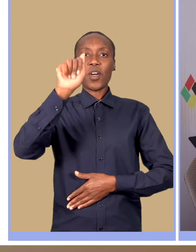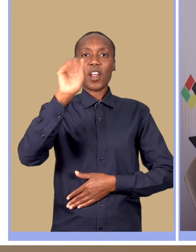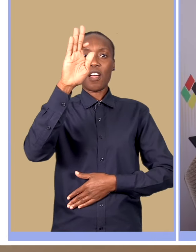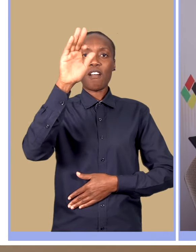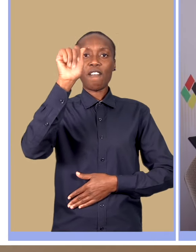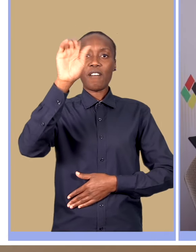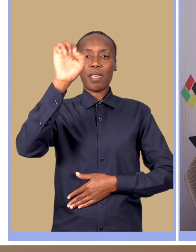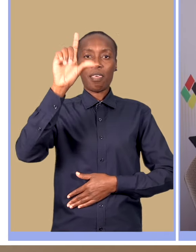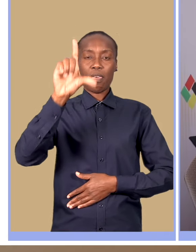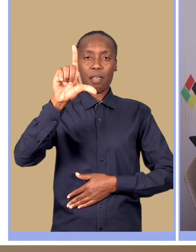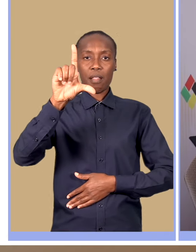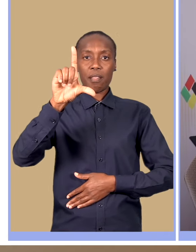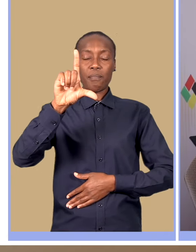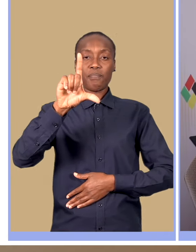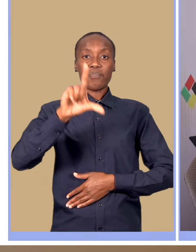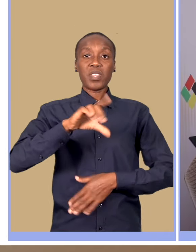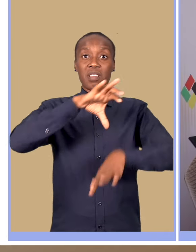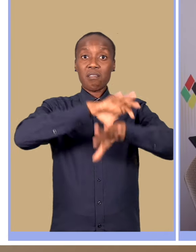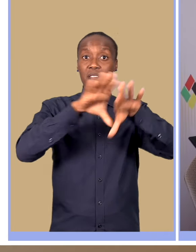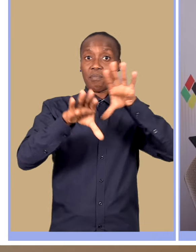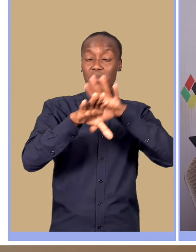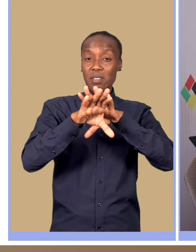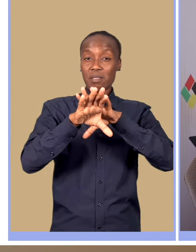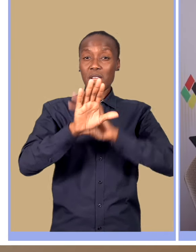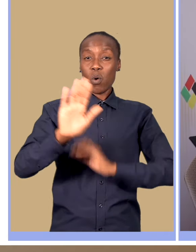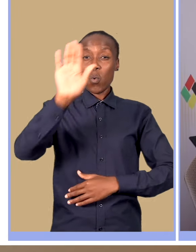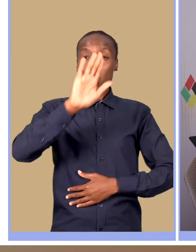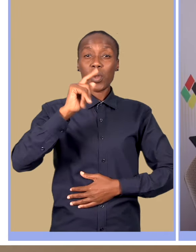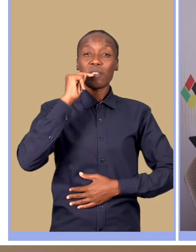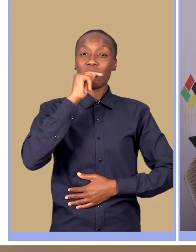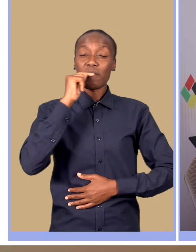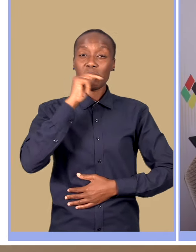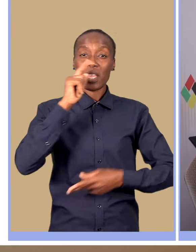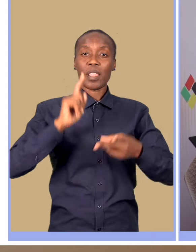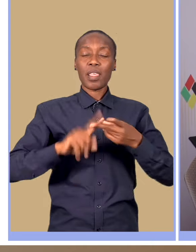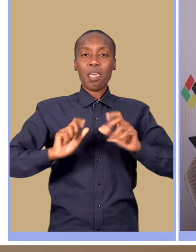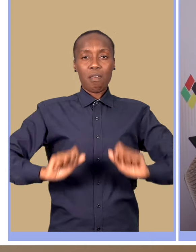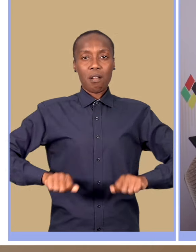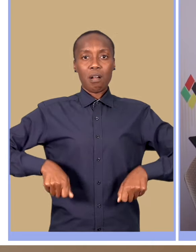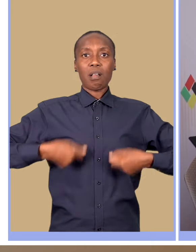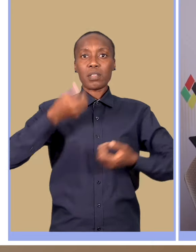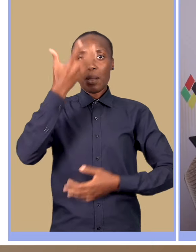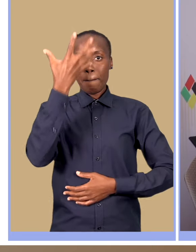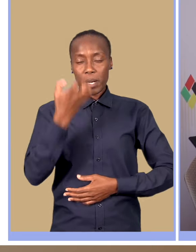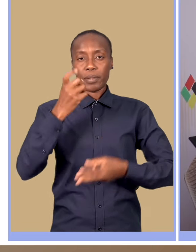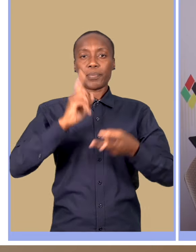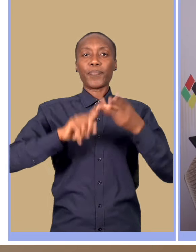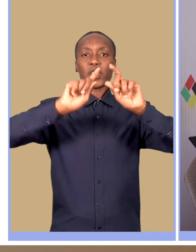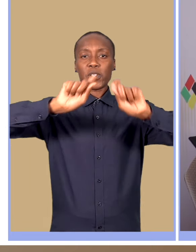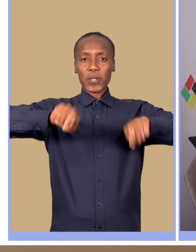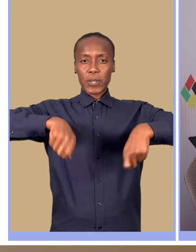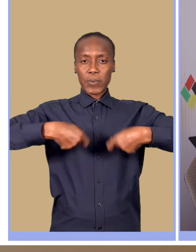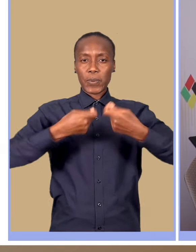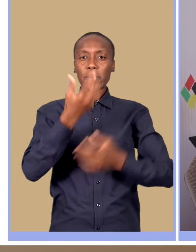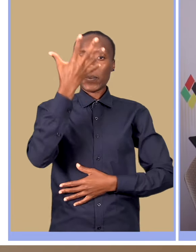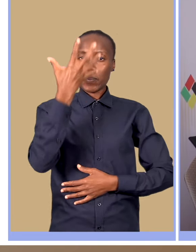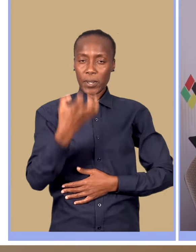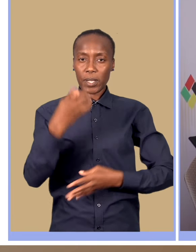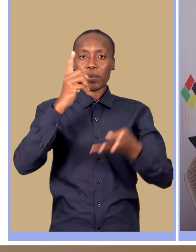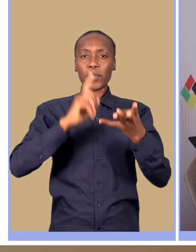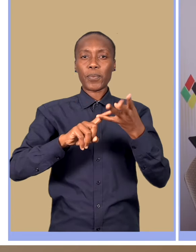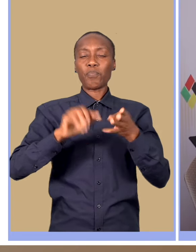Bata, estou vestido uma camisa vermelha, não é? E também calça preta, sapatos